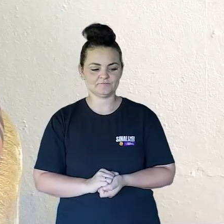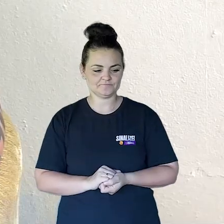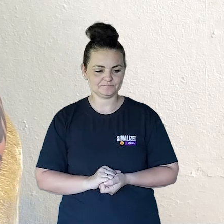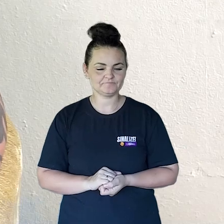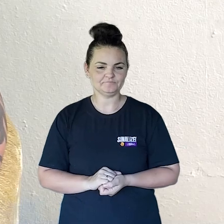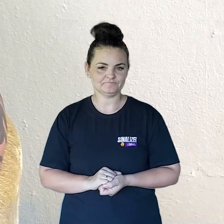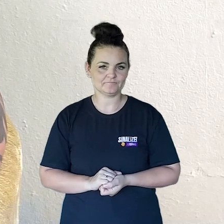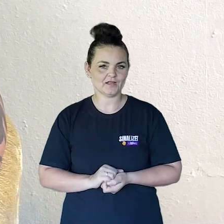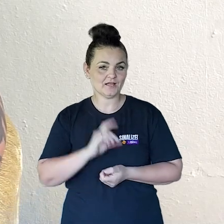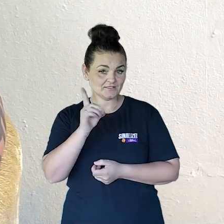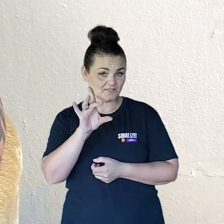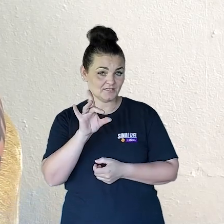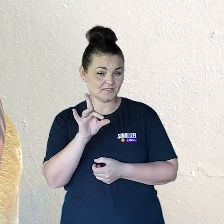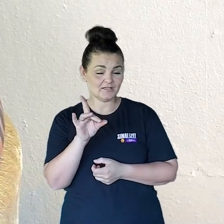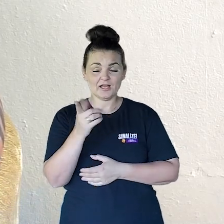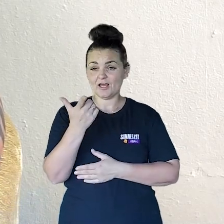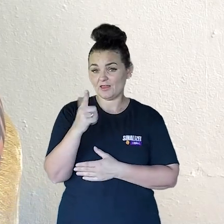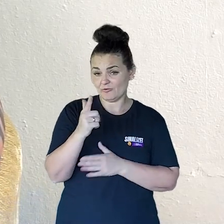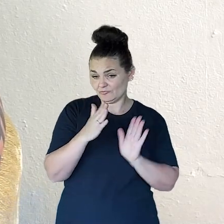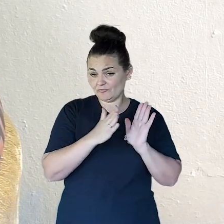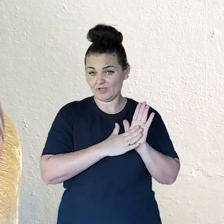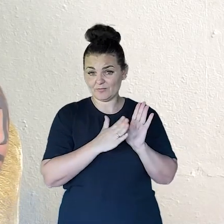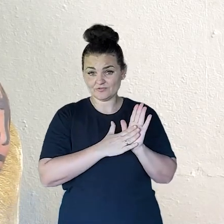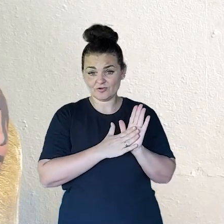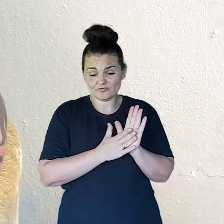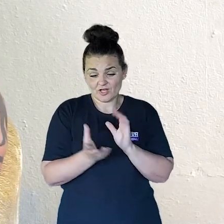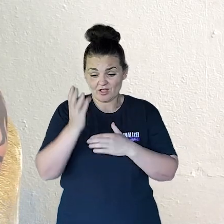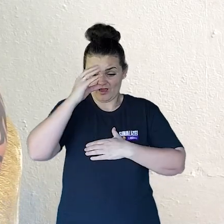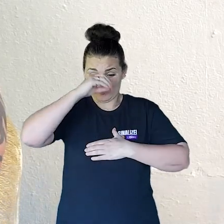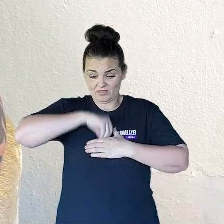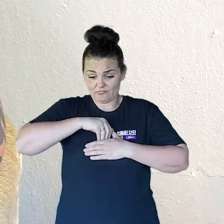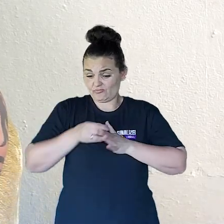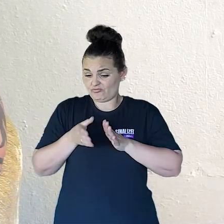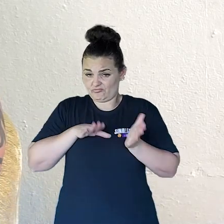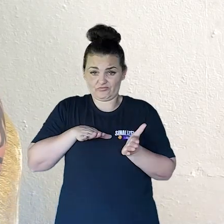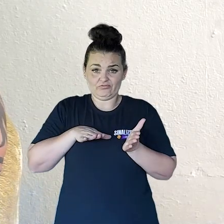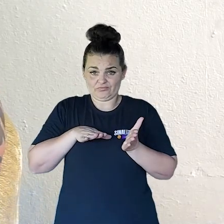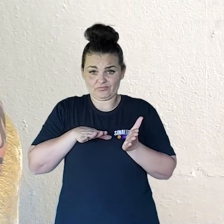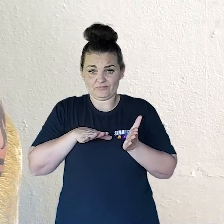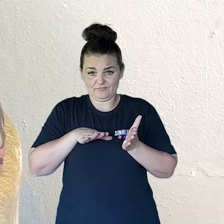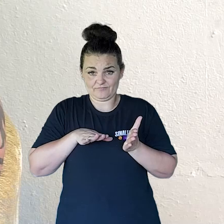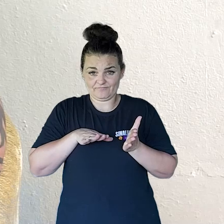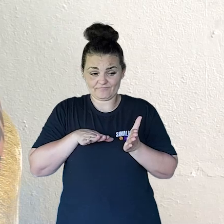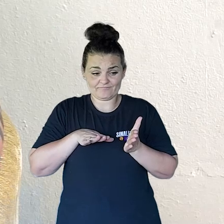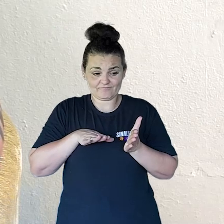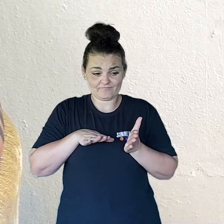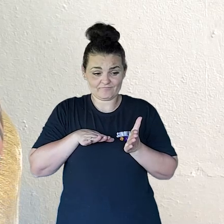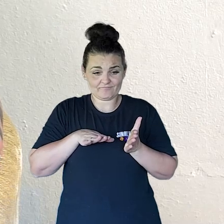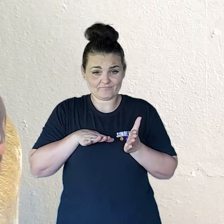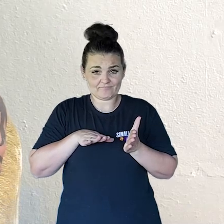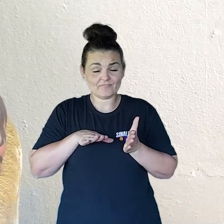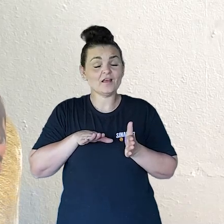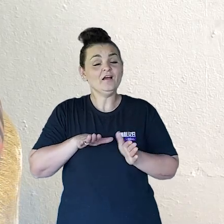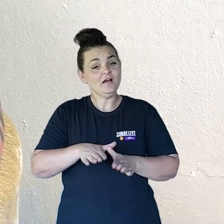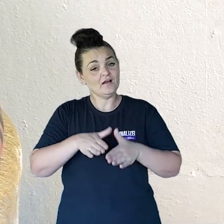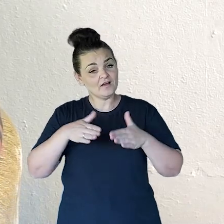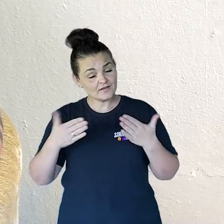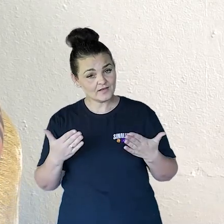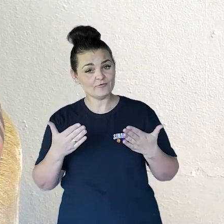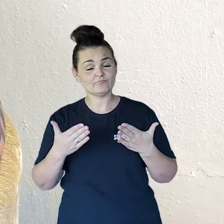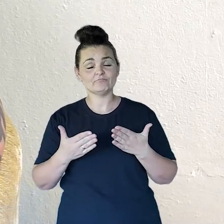Você já está morto por dentro. Né? Essa é uma maneira. Então, respondendo a sua pergunta mais diretamente, foi o trabalho